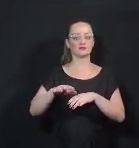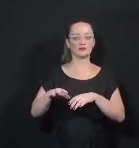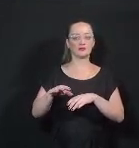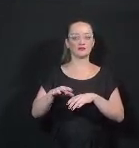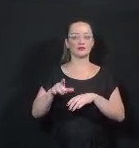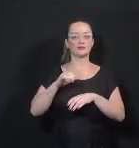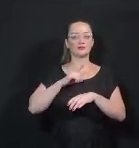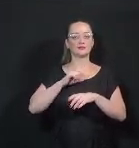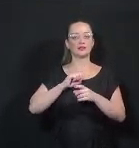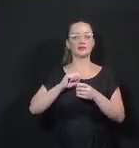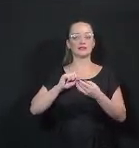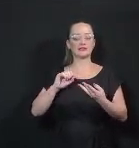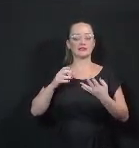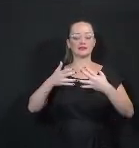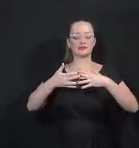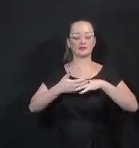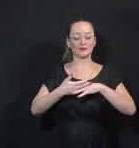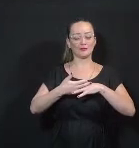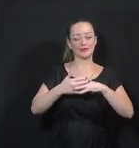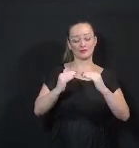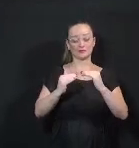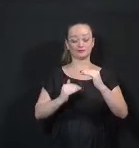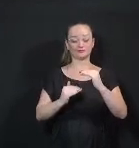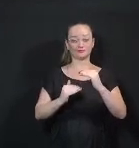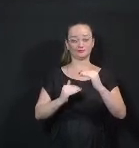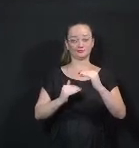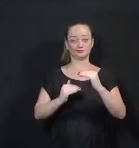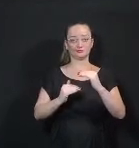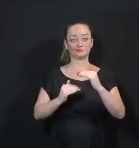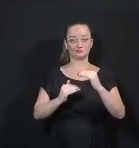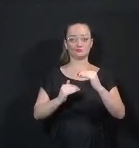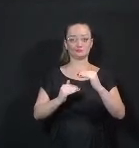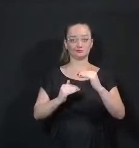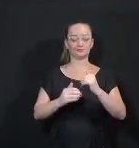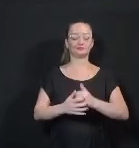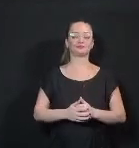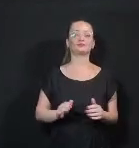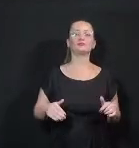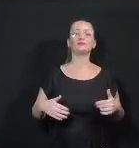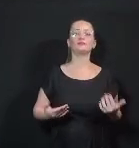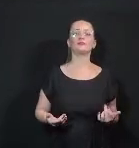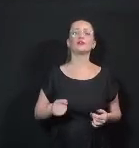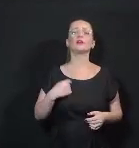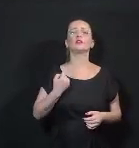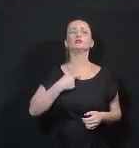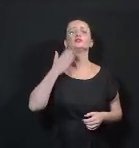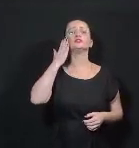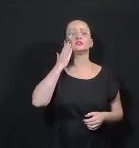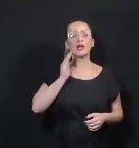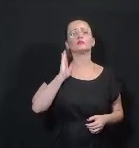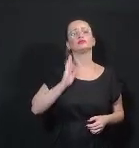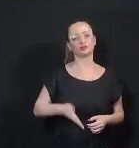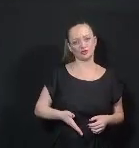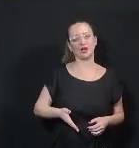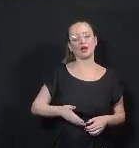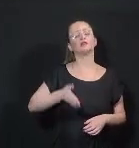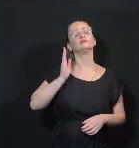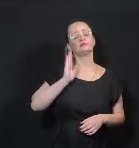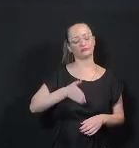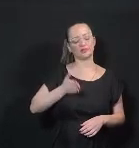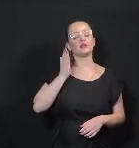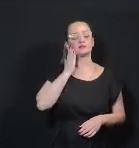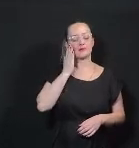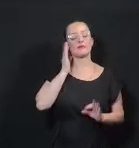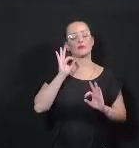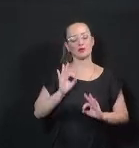uma cidadania de segunda classe. Bom, a gente está cansado de saber que essa é uma verdade,